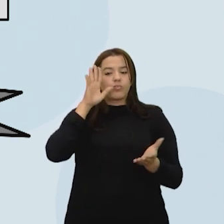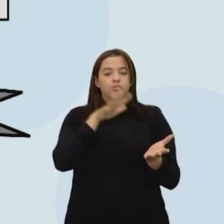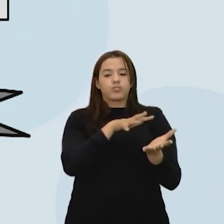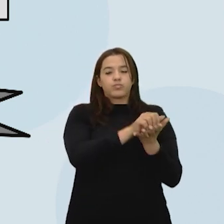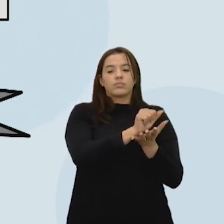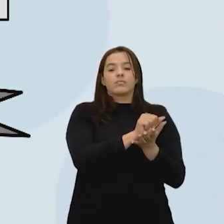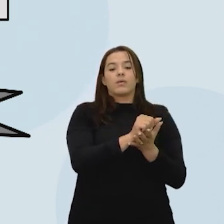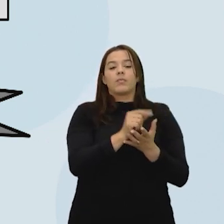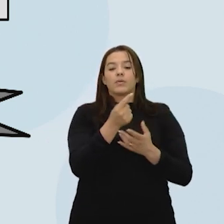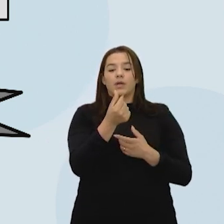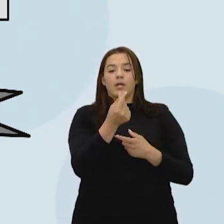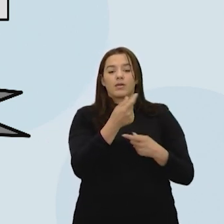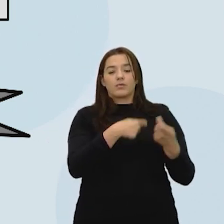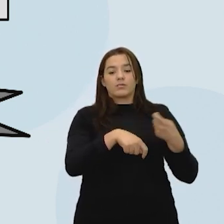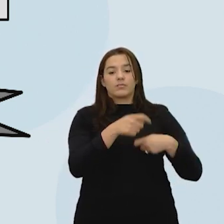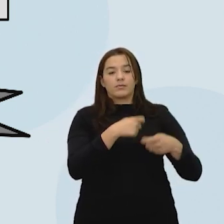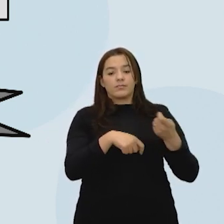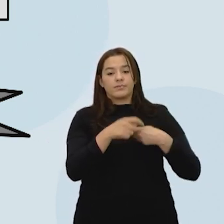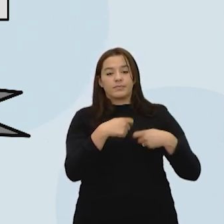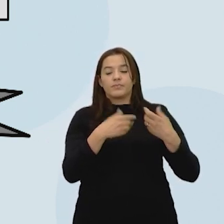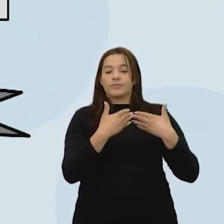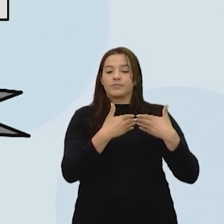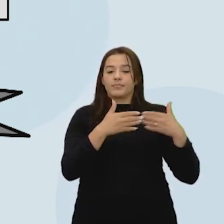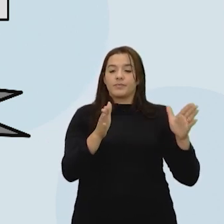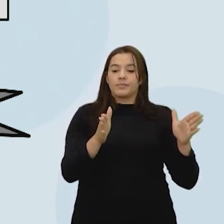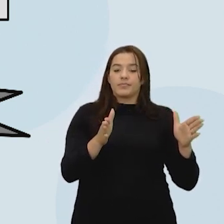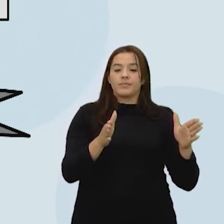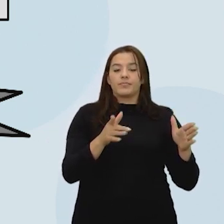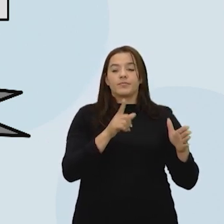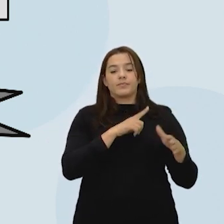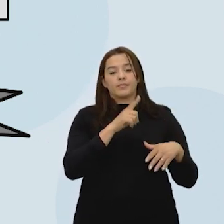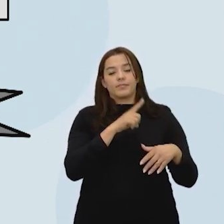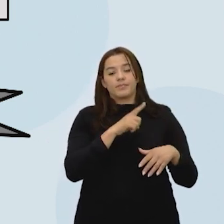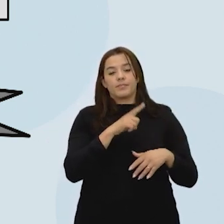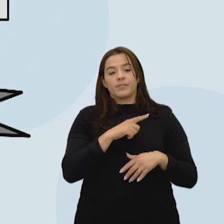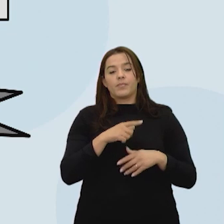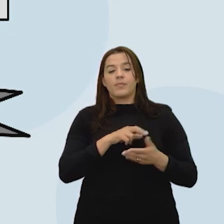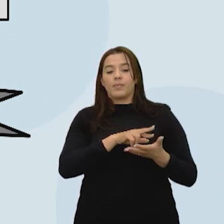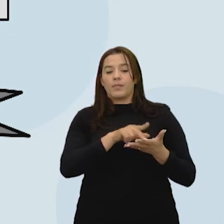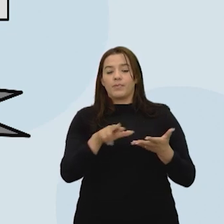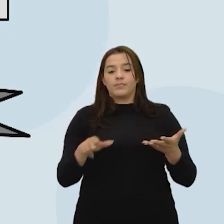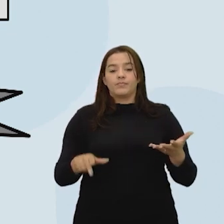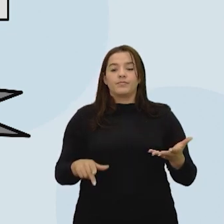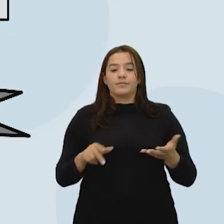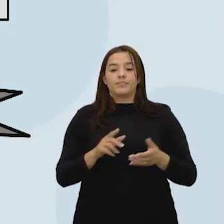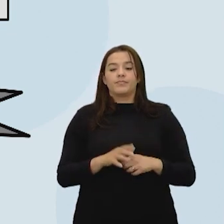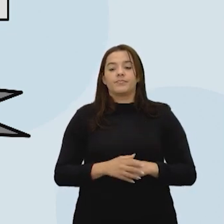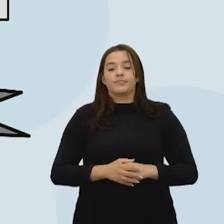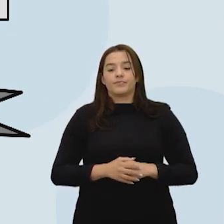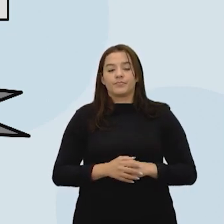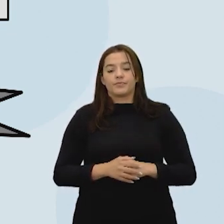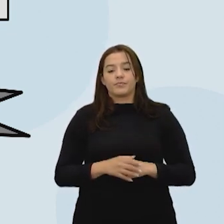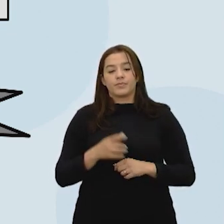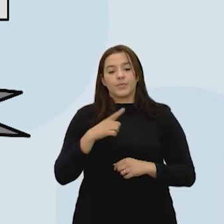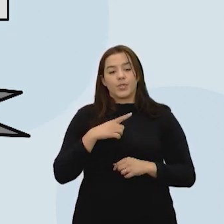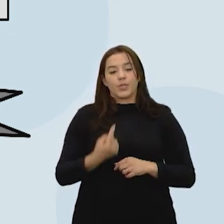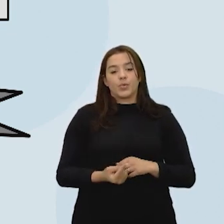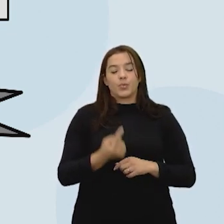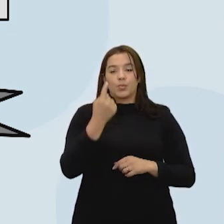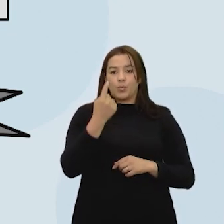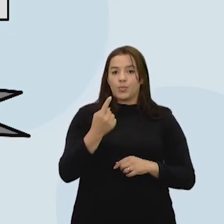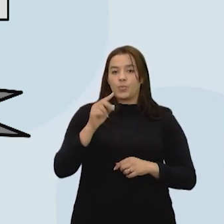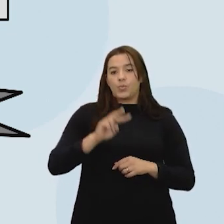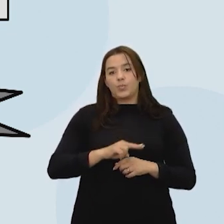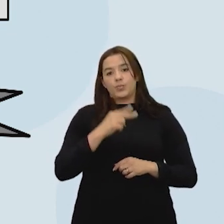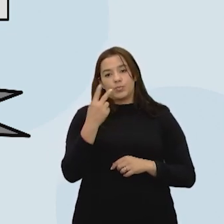é completamente aberta, ou seja, nós temos aí já um ou até dois pés